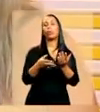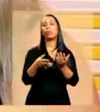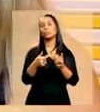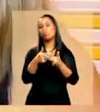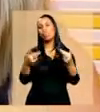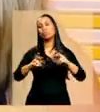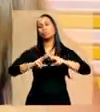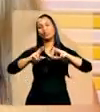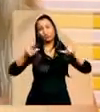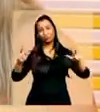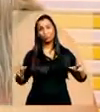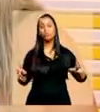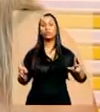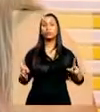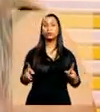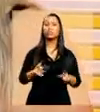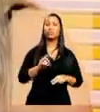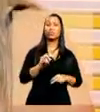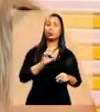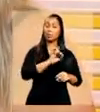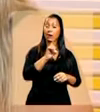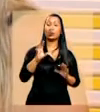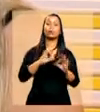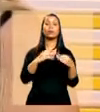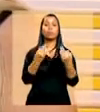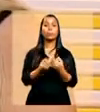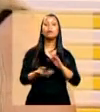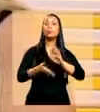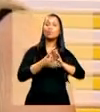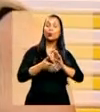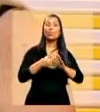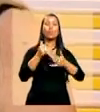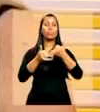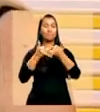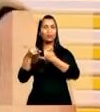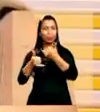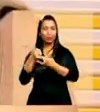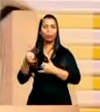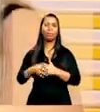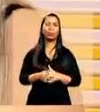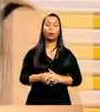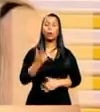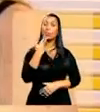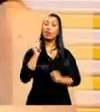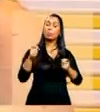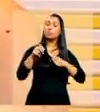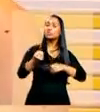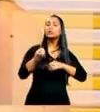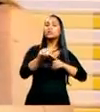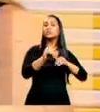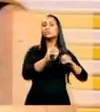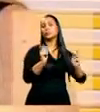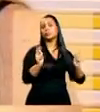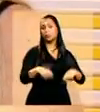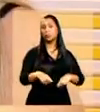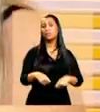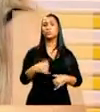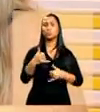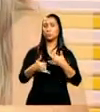uma atividade diferente. Cabe à família propor brincadeiras, entendeu? Os pais podem estar